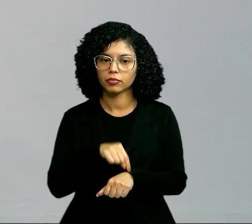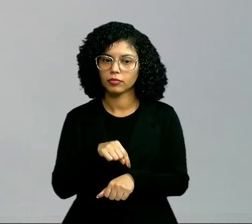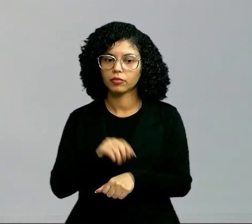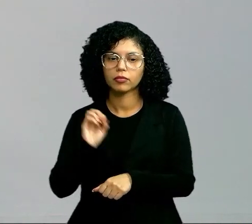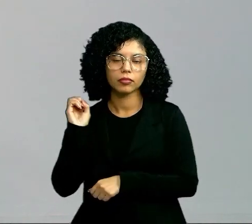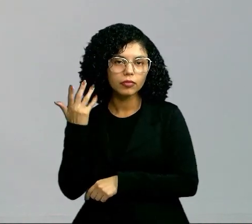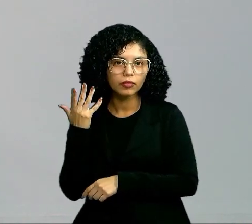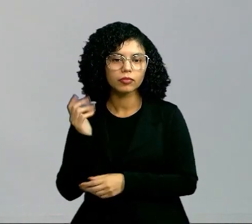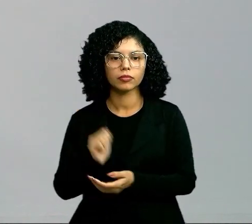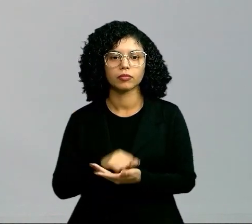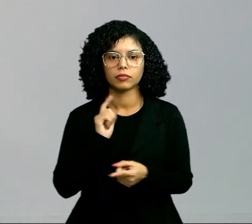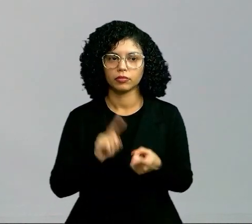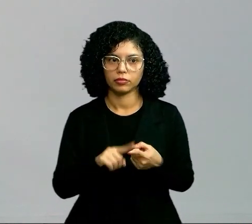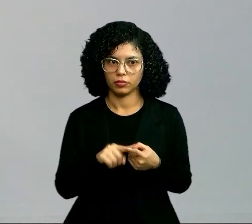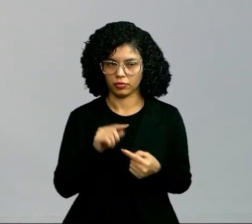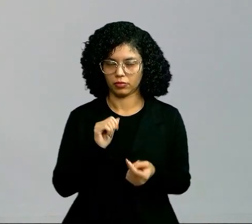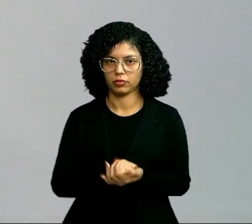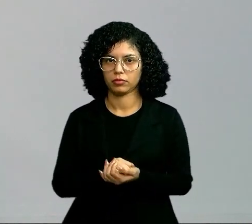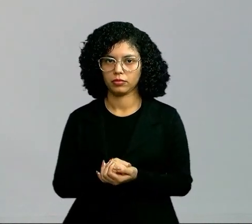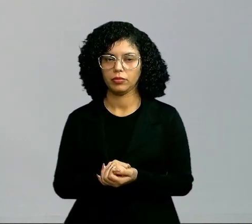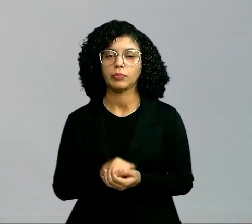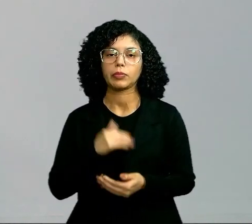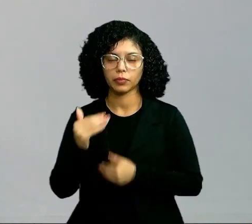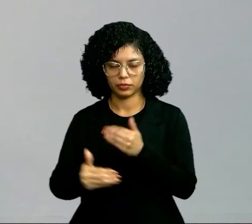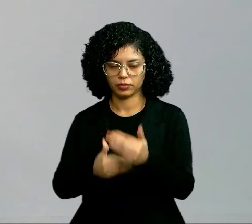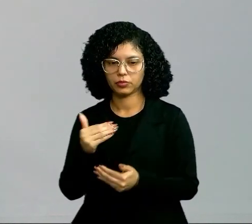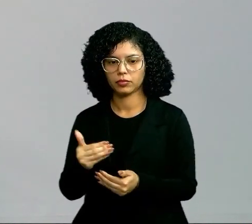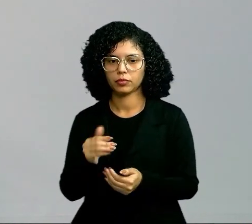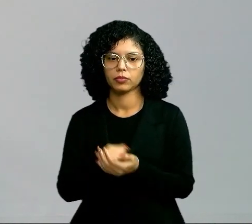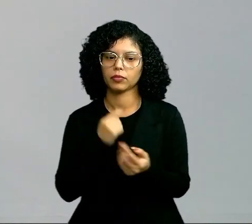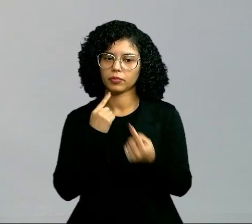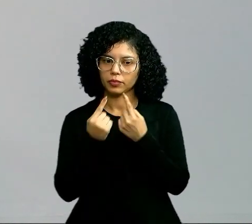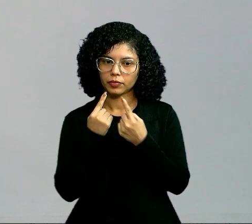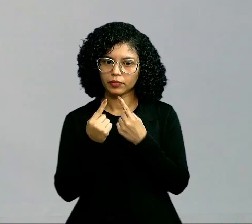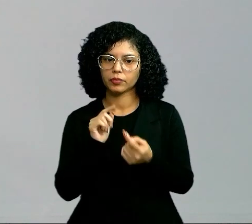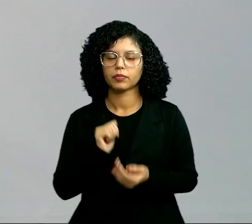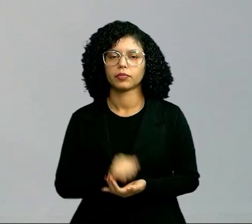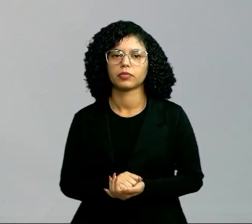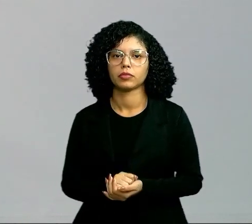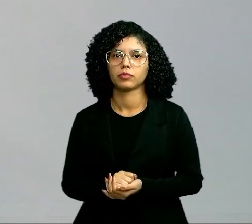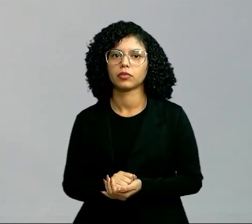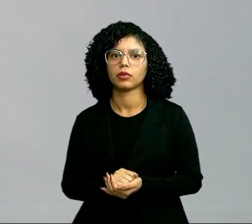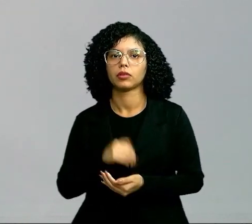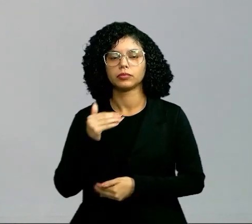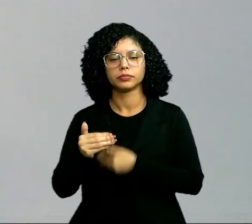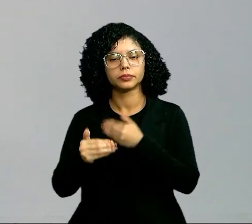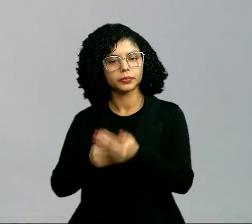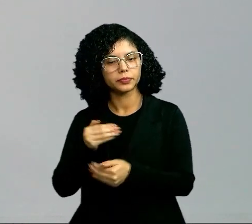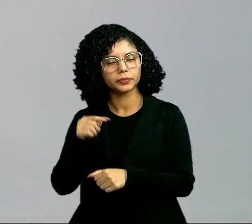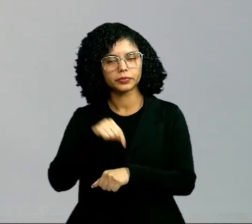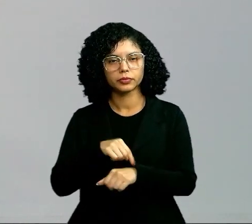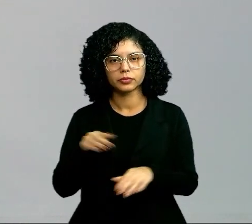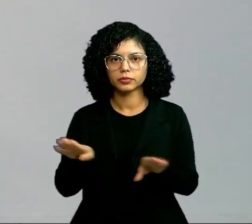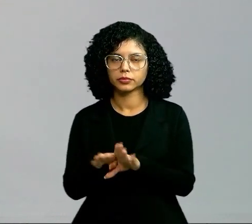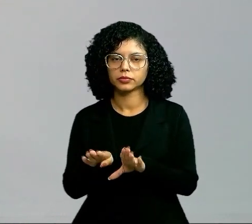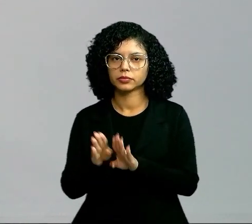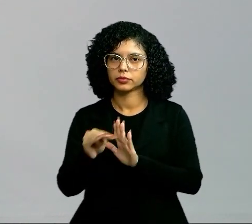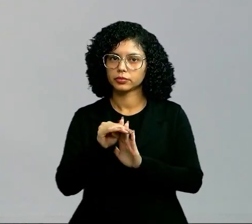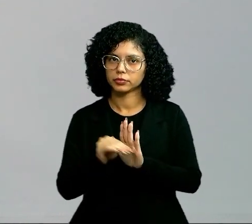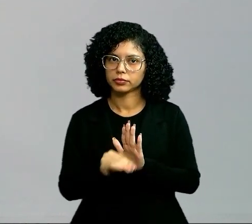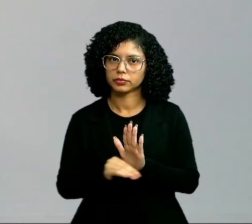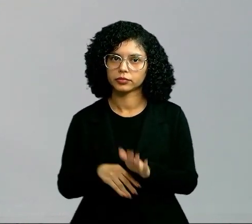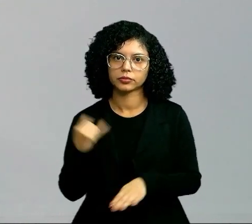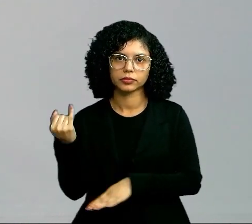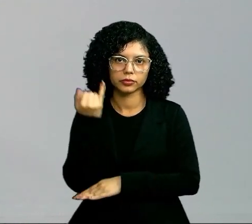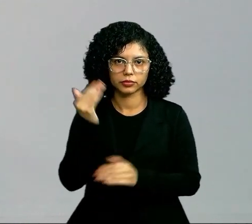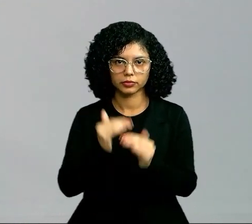que acontecem, né? Por causa da evolução da comunicação. Mas ao longo do tempo, nós temos um fator que é de